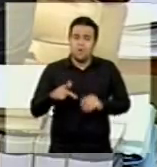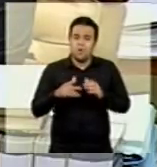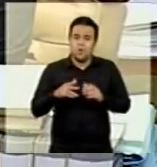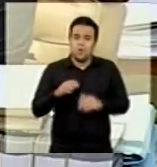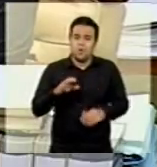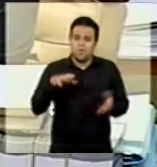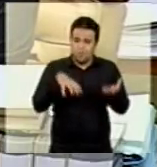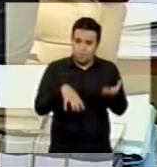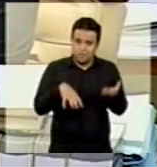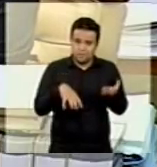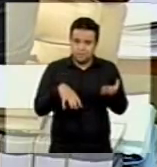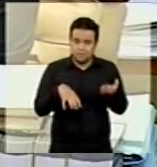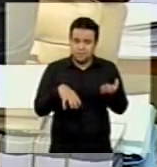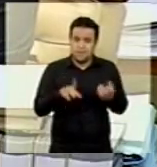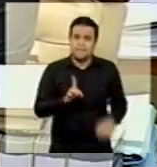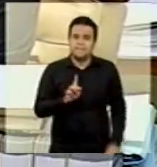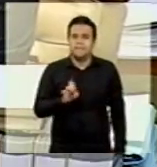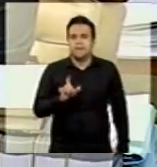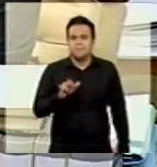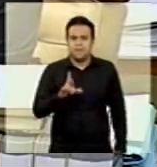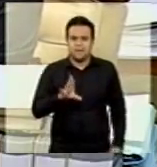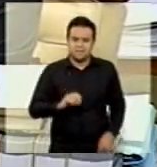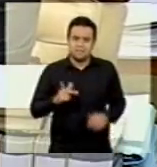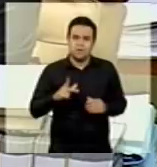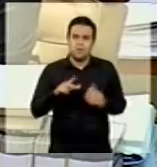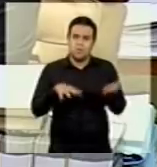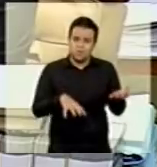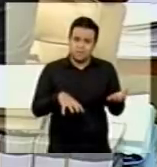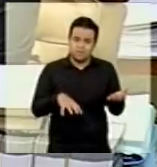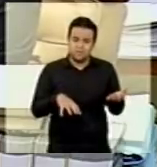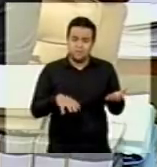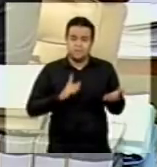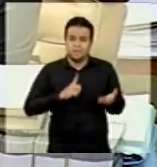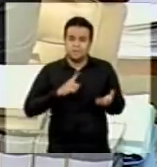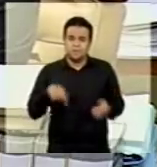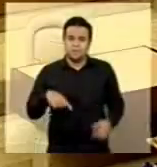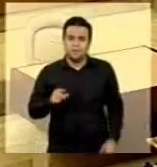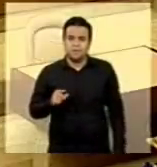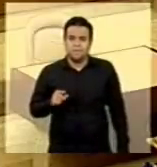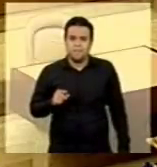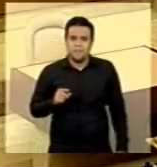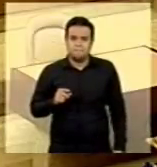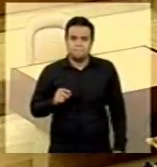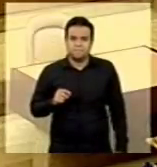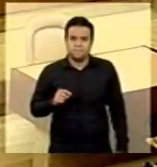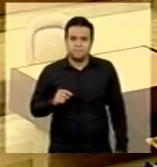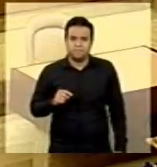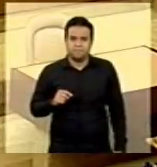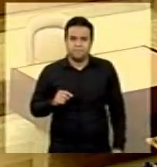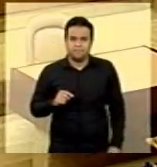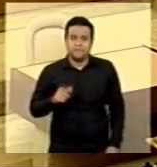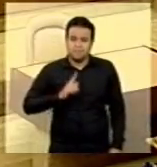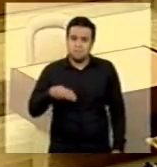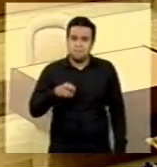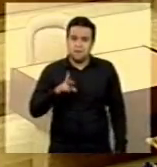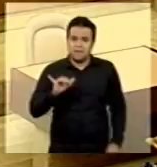de deliberação do Congresso Nacional, que exerce, portanto, na matéria, o seu poder